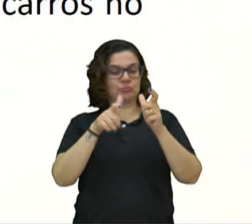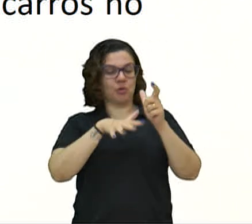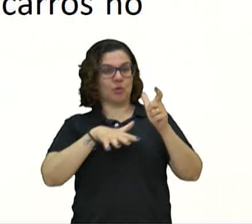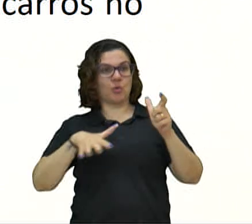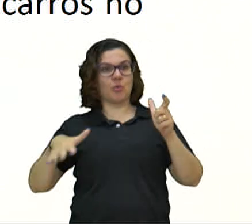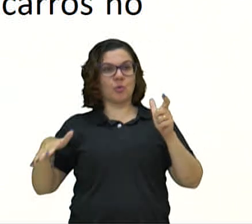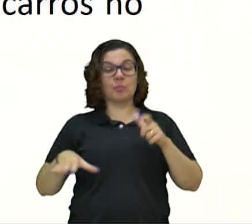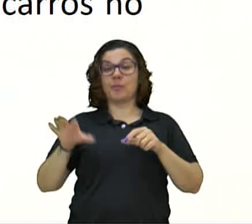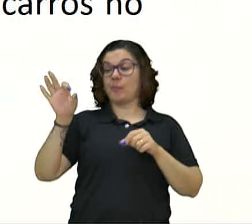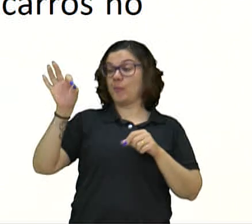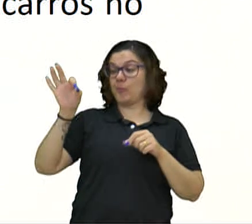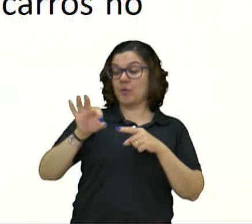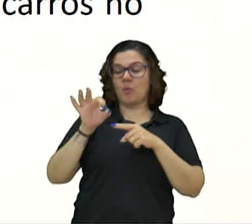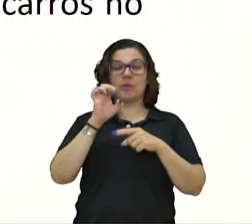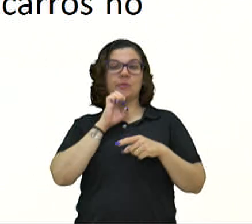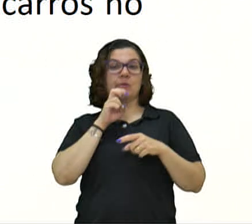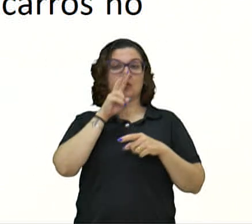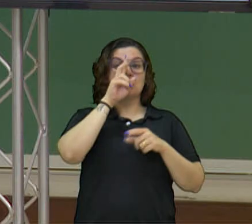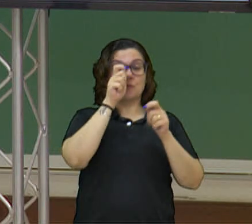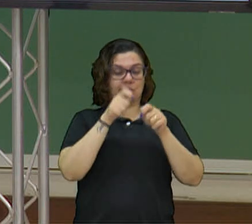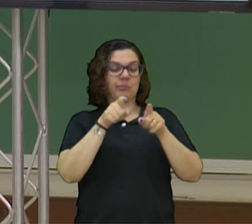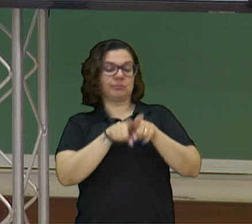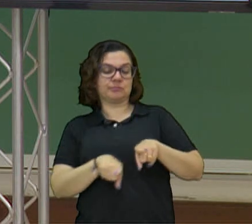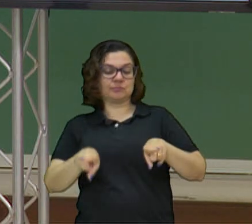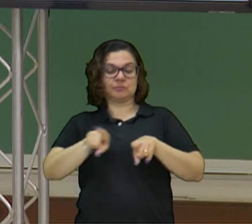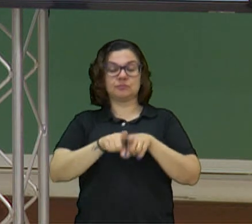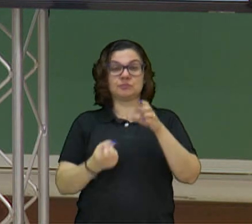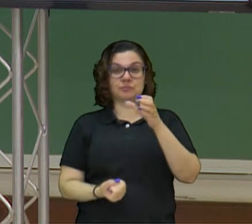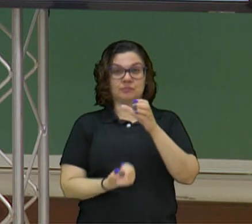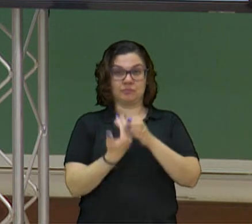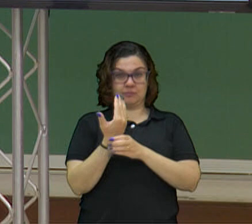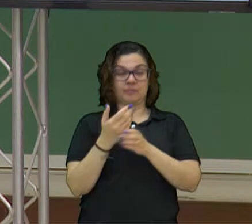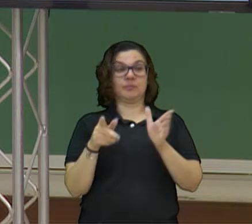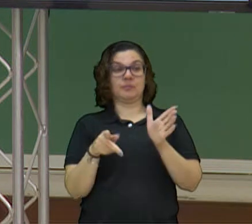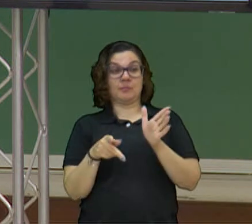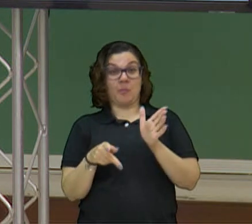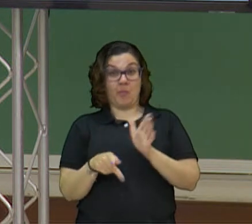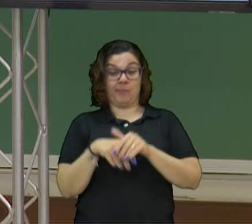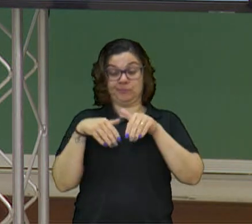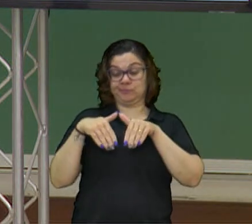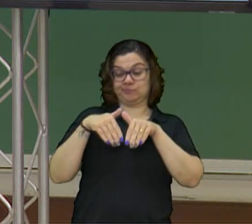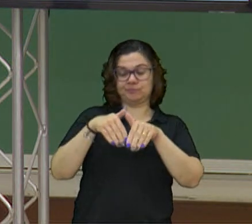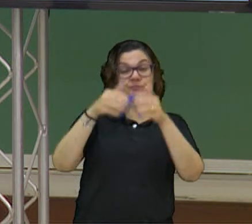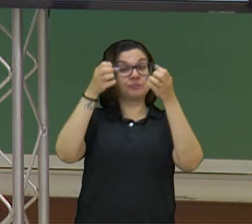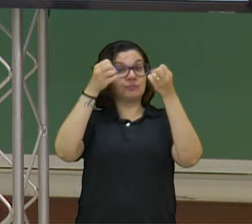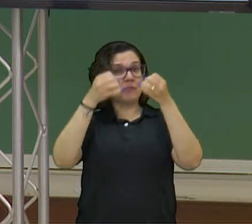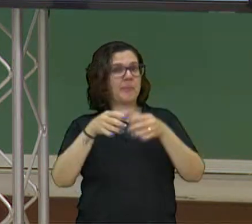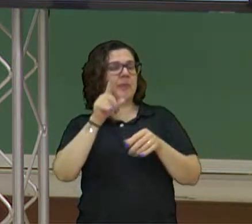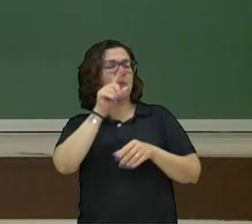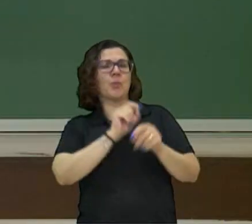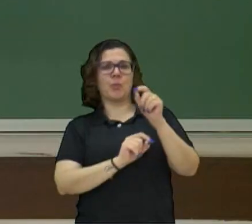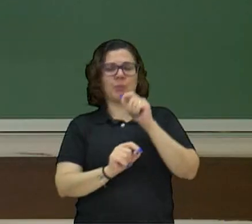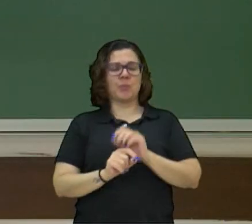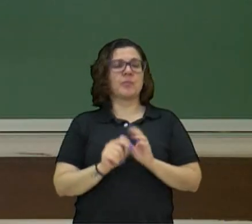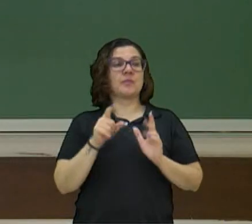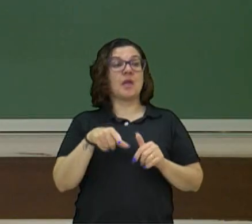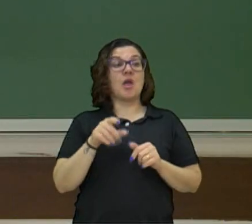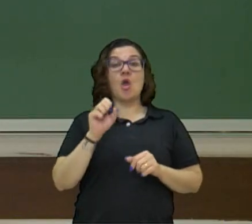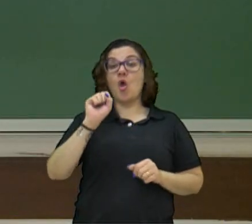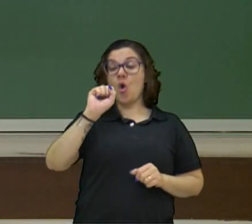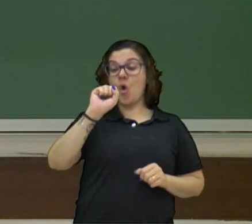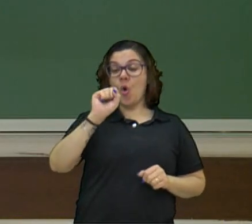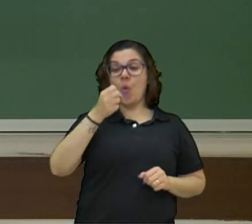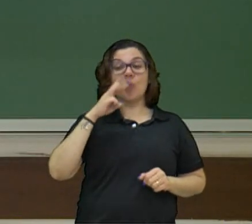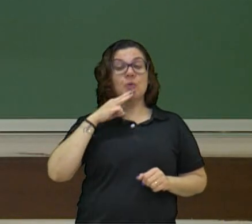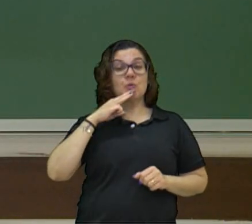excel índice de energia renovável da austrália explica que é como se 8